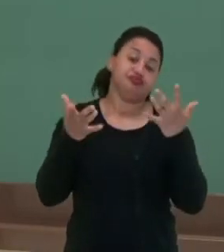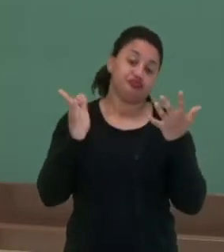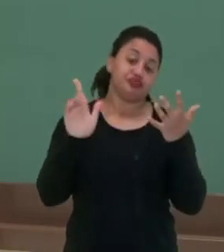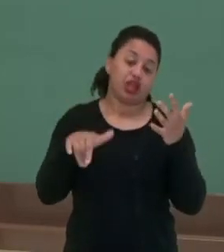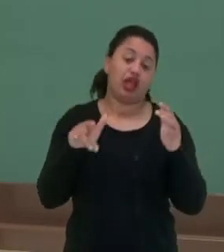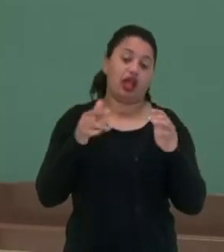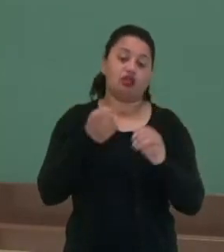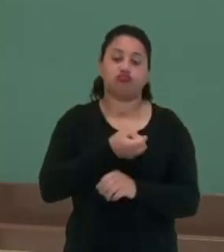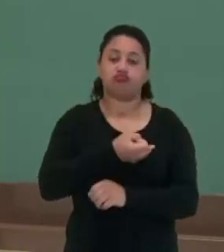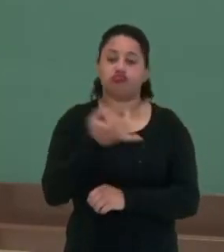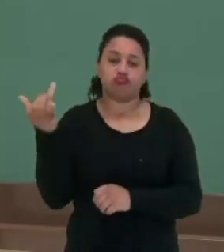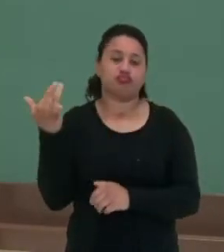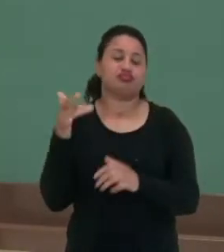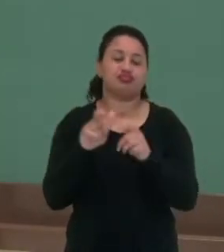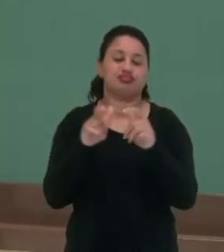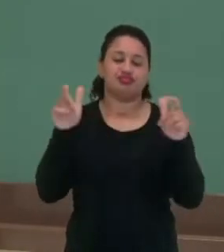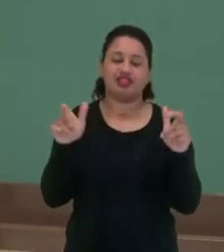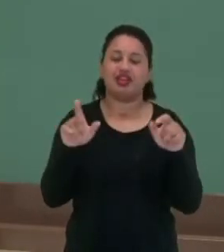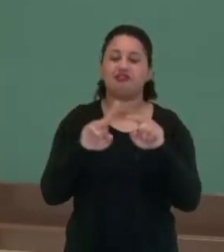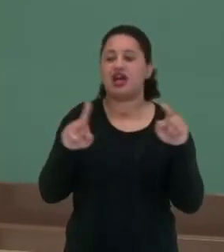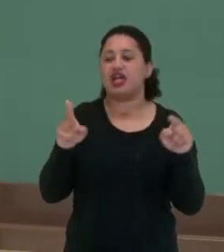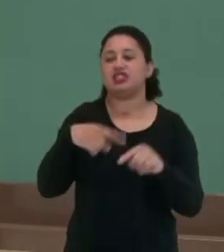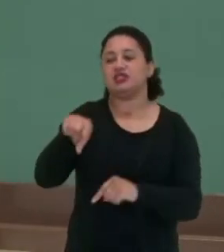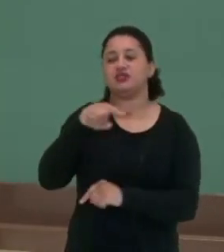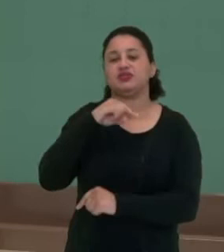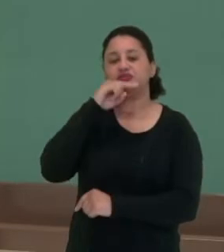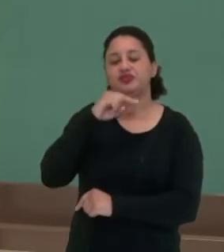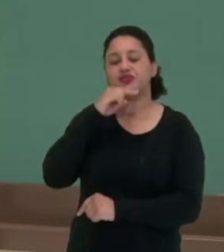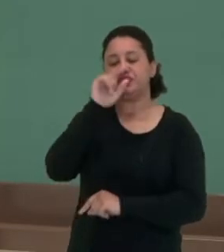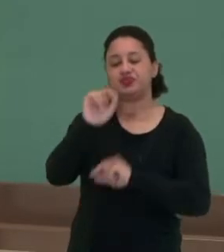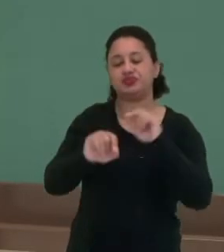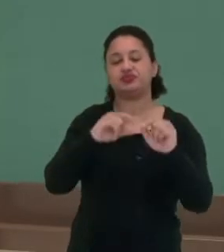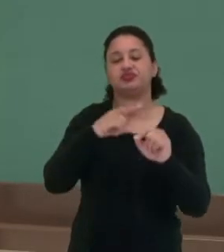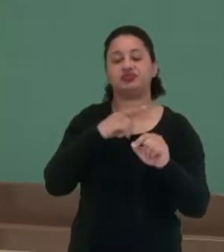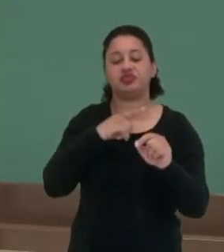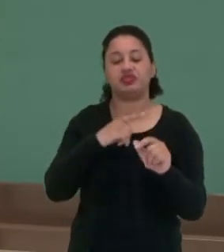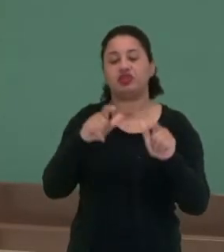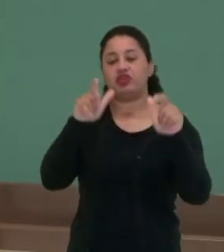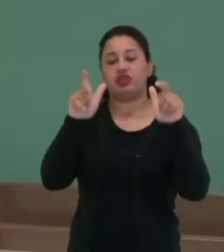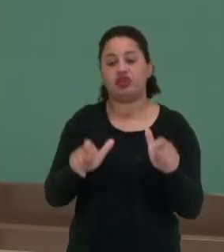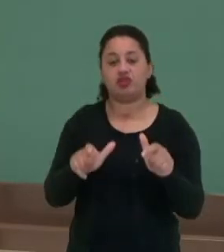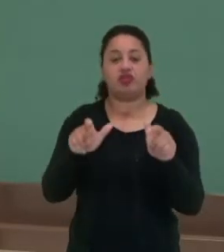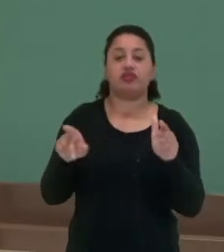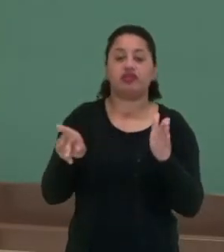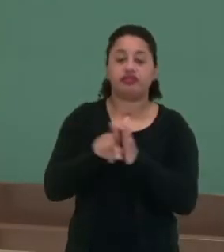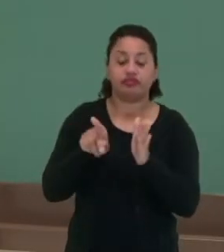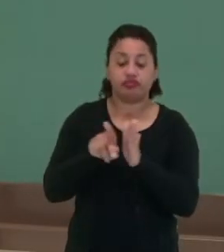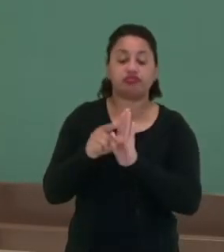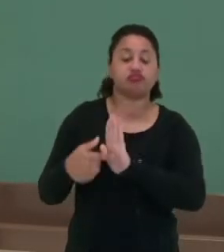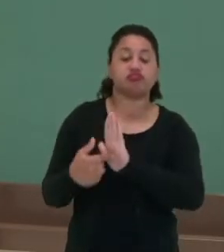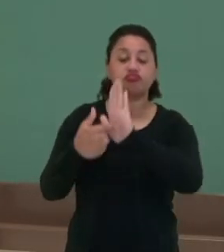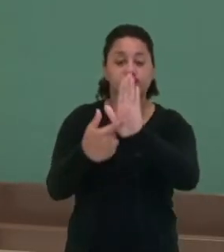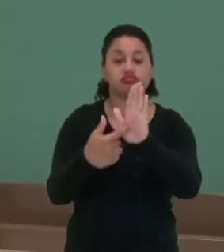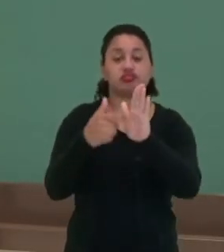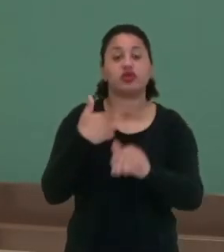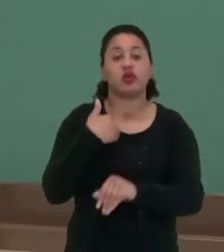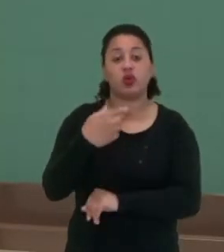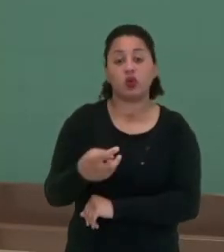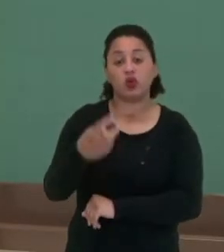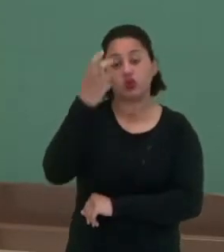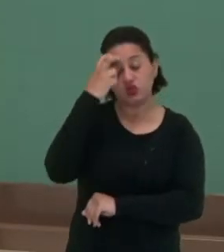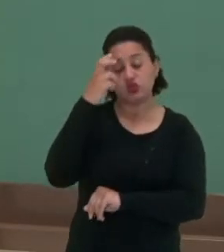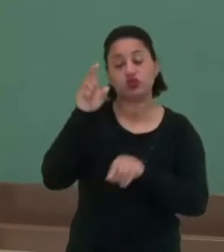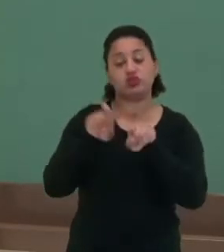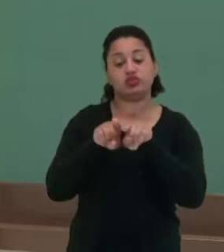tão numerosos não conseguiram constituir um território para manifestar a sua cultura, para